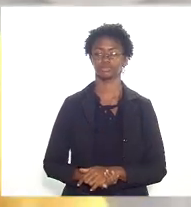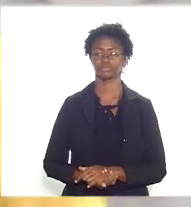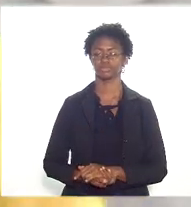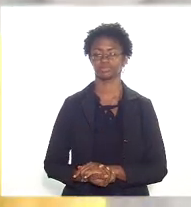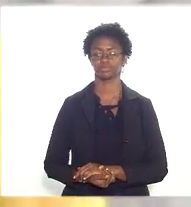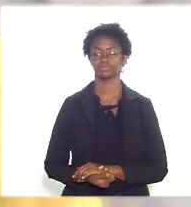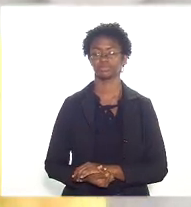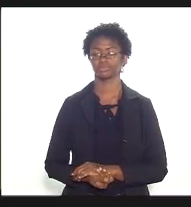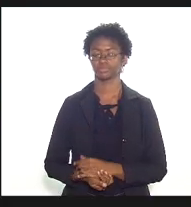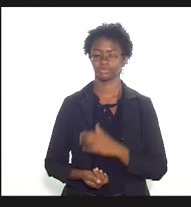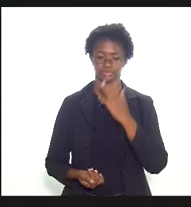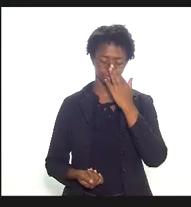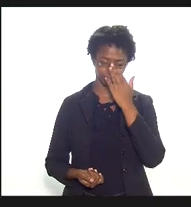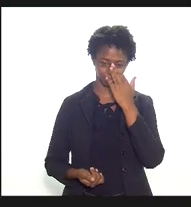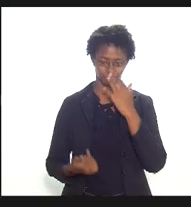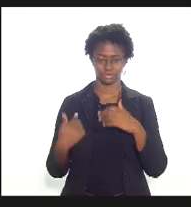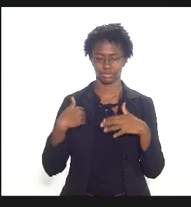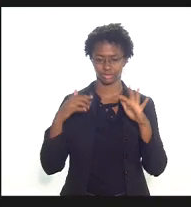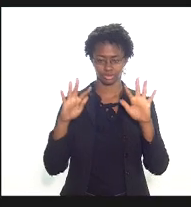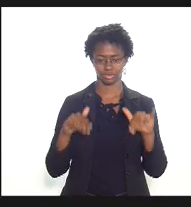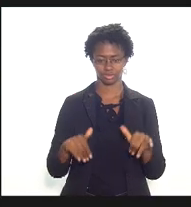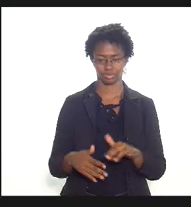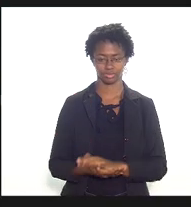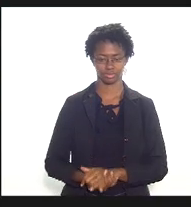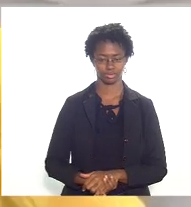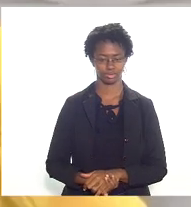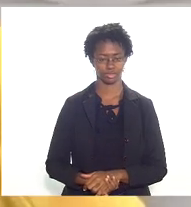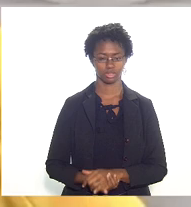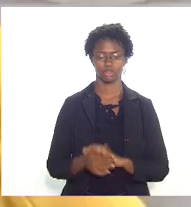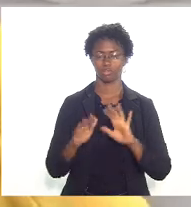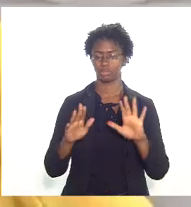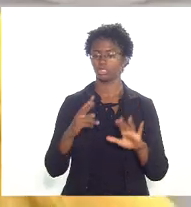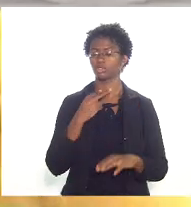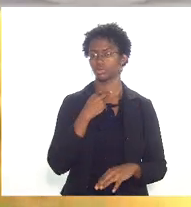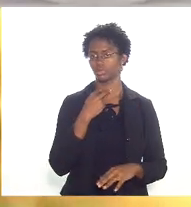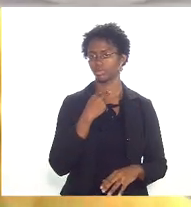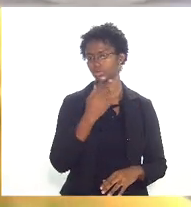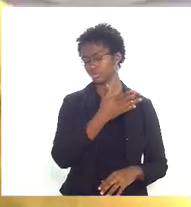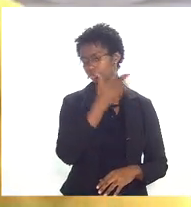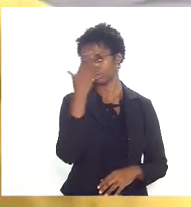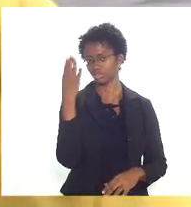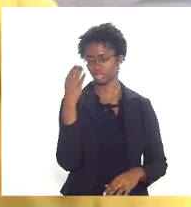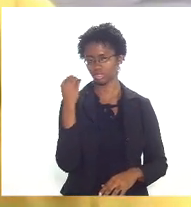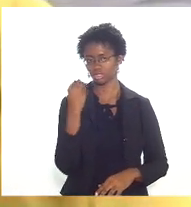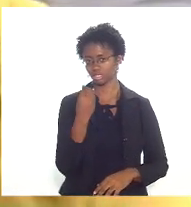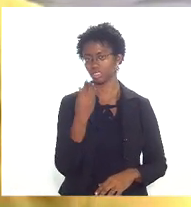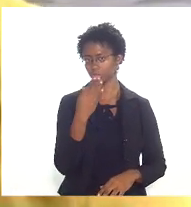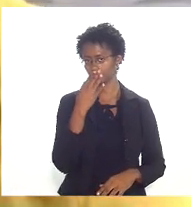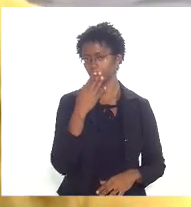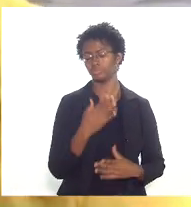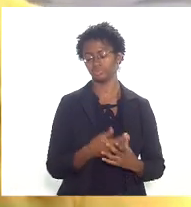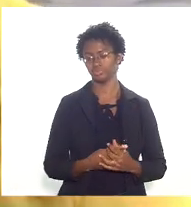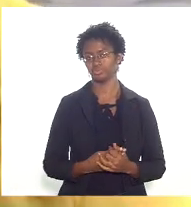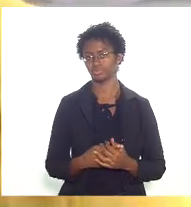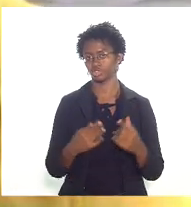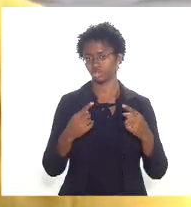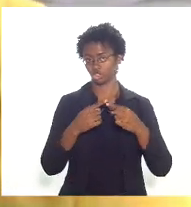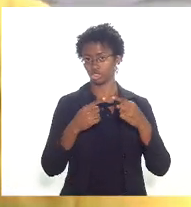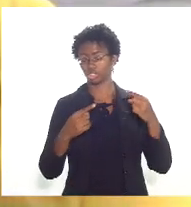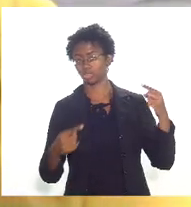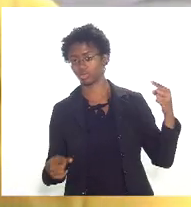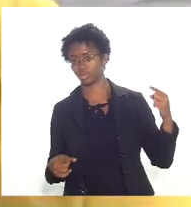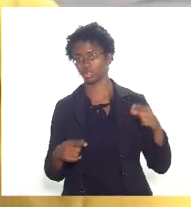dinâmica por favor mas não posso deixar de discordar da